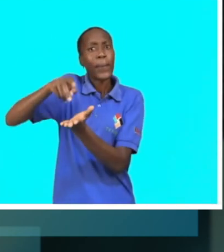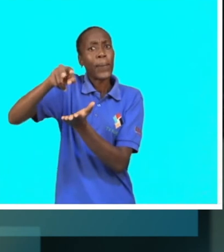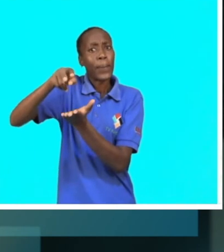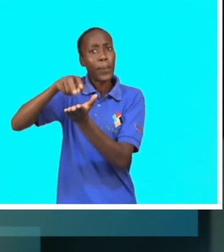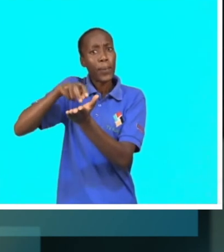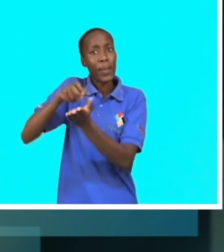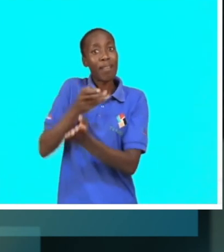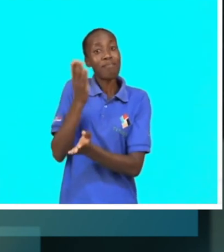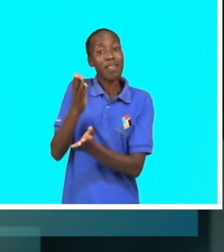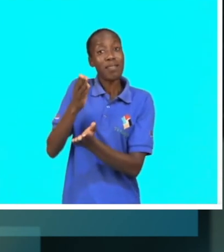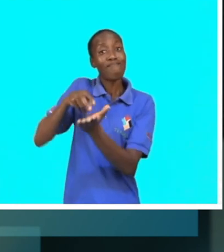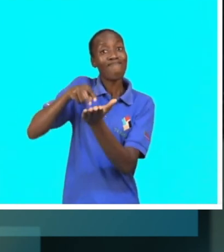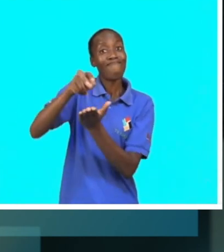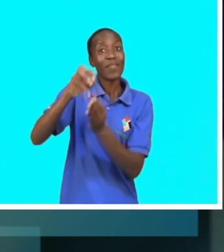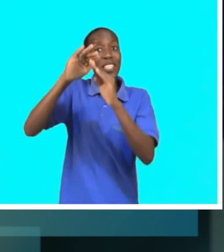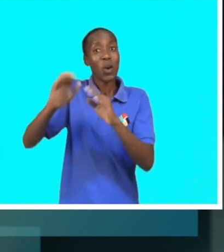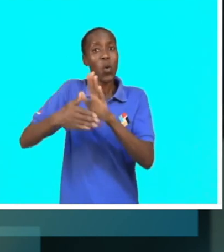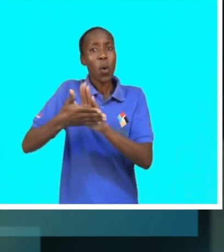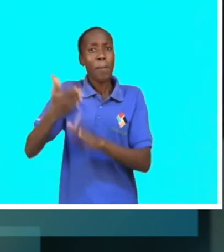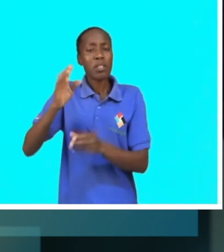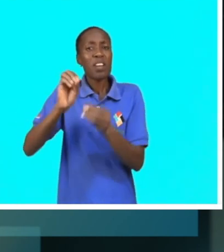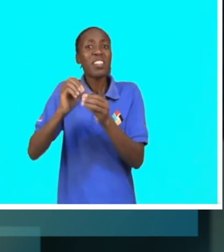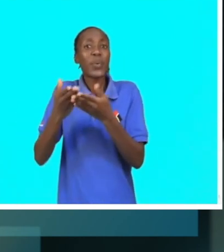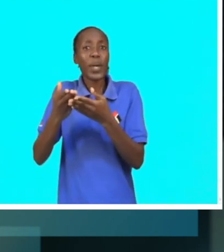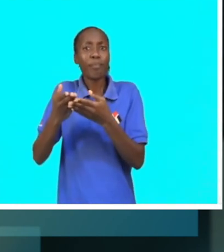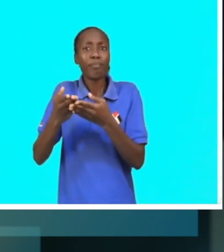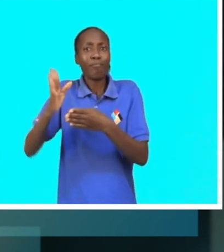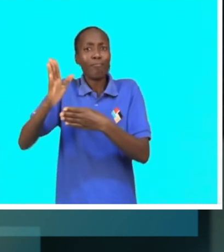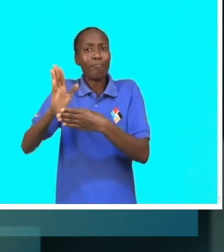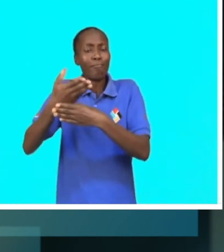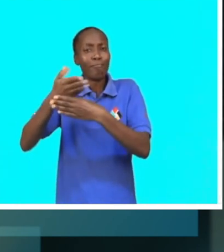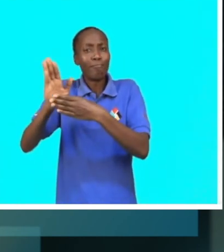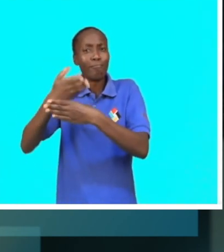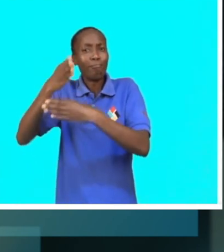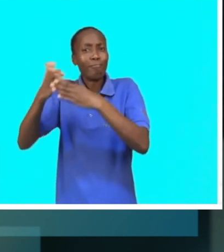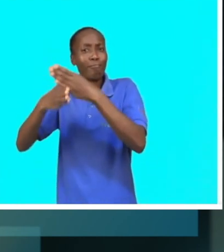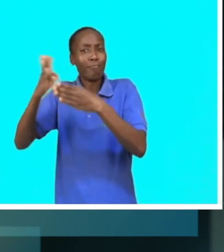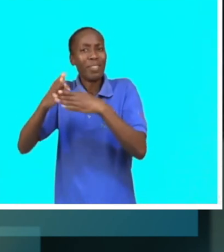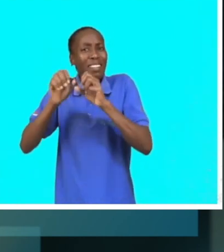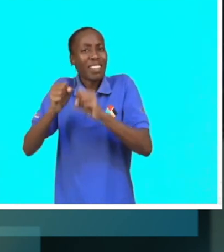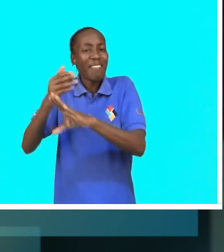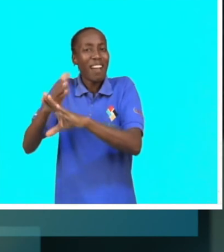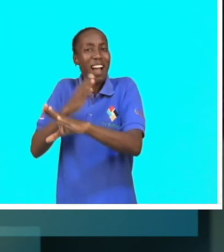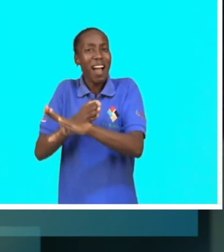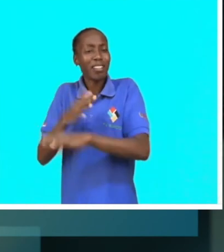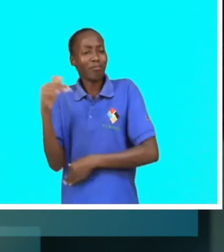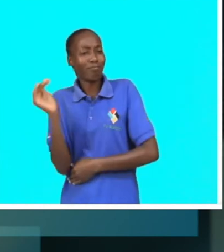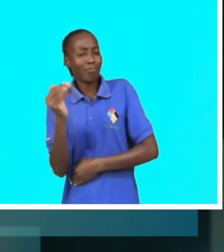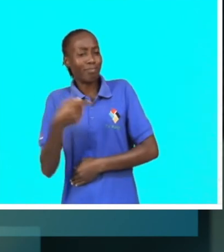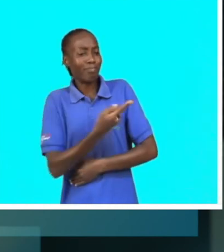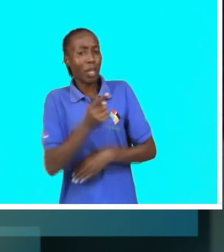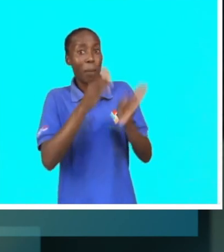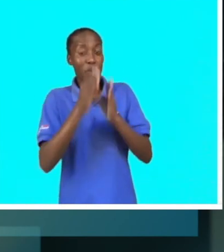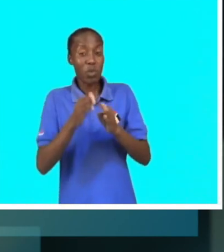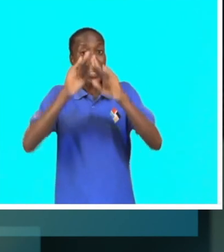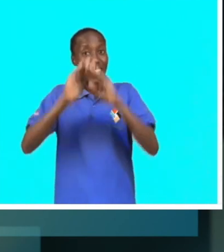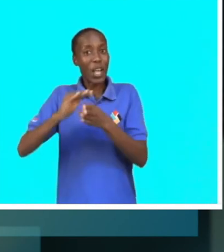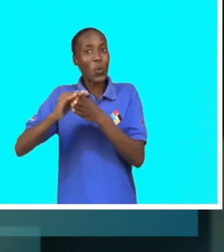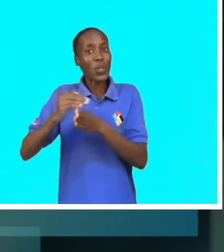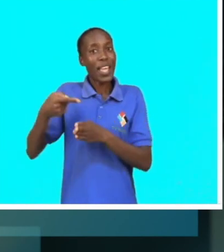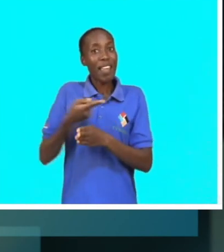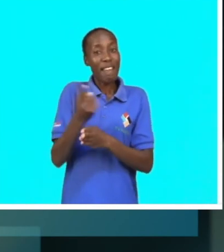os passeios. E estes passeios, quando são construídos, devem ser consultados todos os cidadãos que vão andar